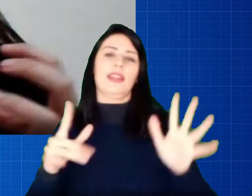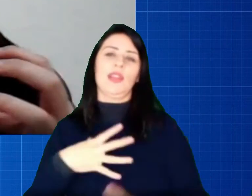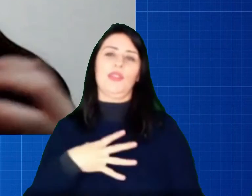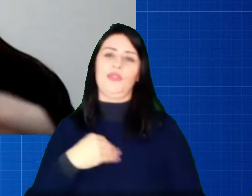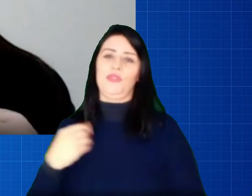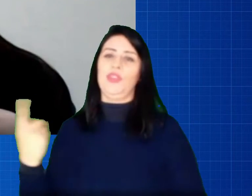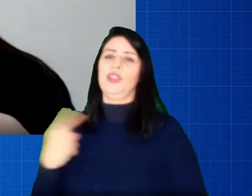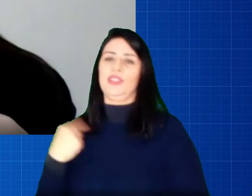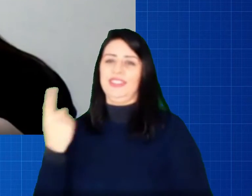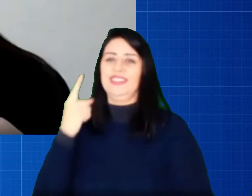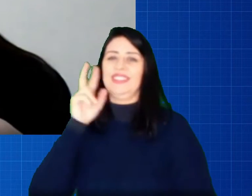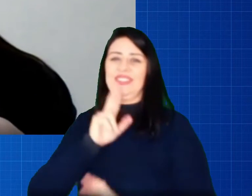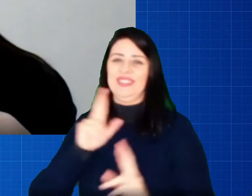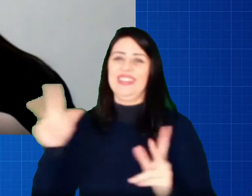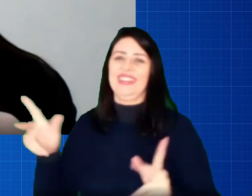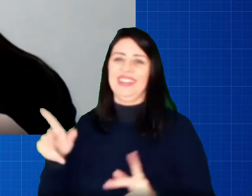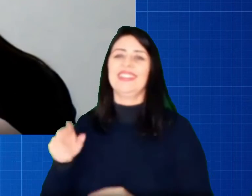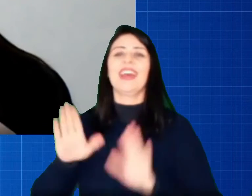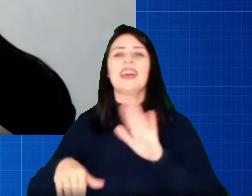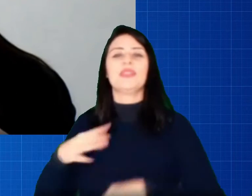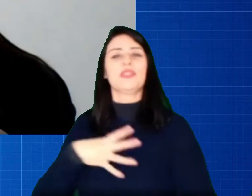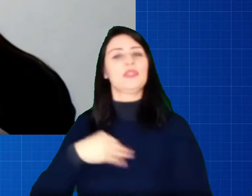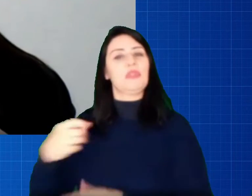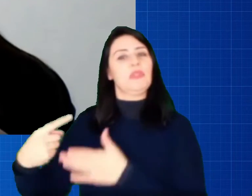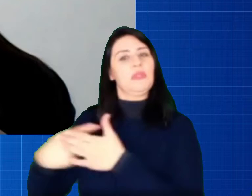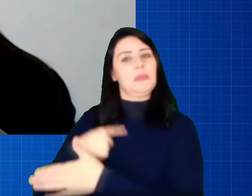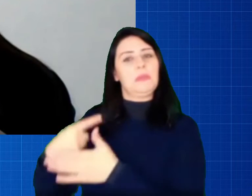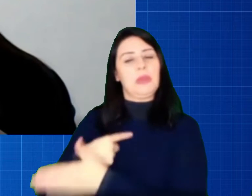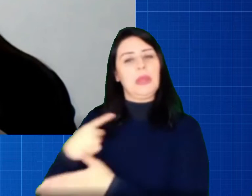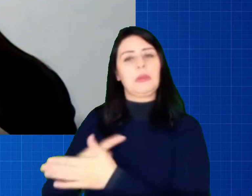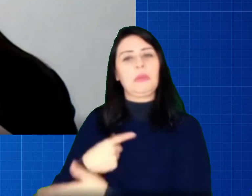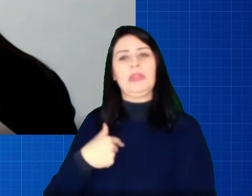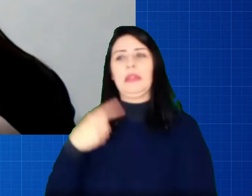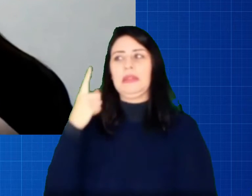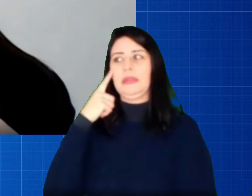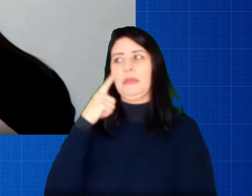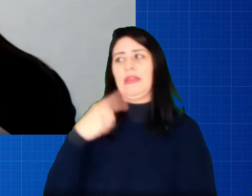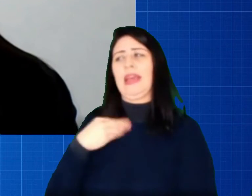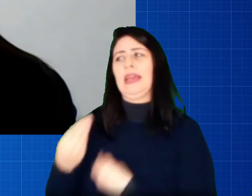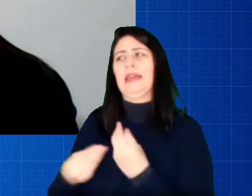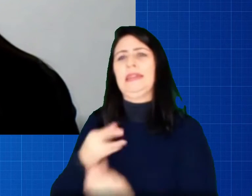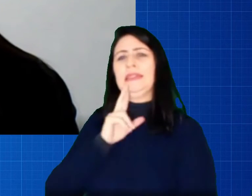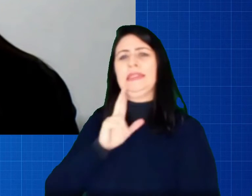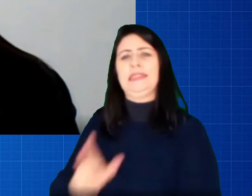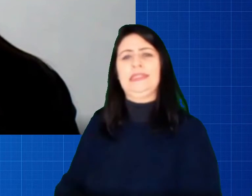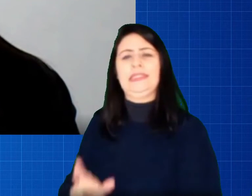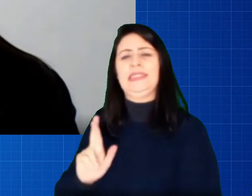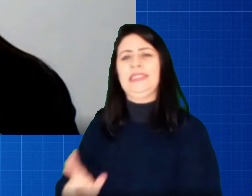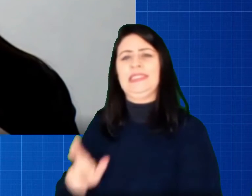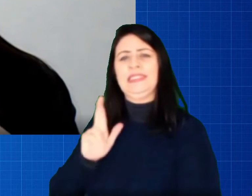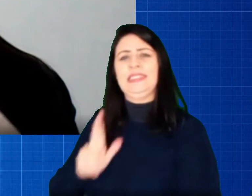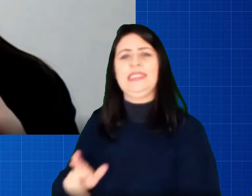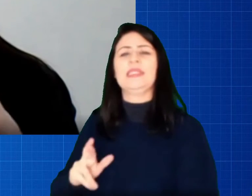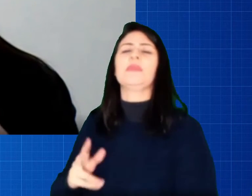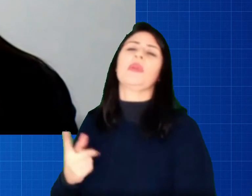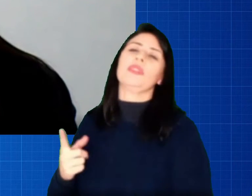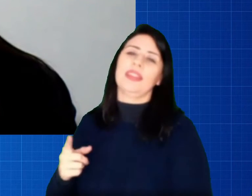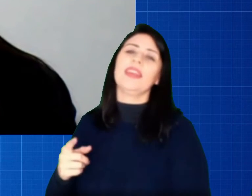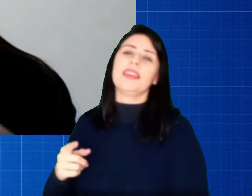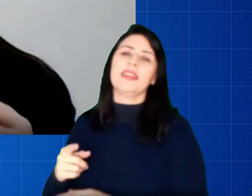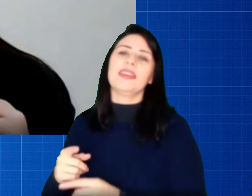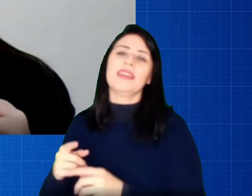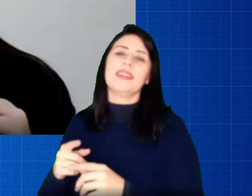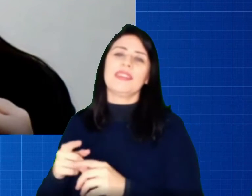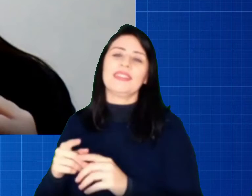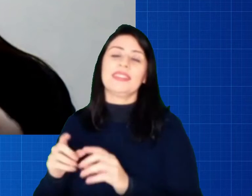nervosos com relação a essa temática. A gente entende, né? Com o filho da gente é diferente. Eu digo a mesma coisa. Quando meu filho me faz perguntas, assim, eu